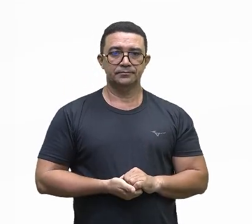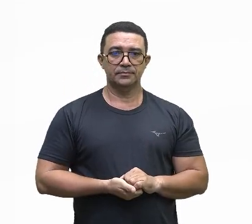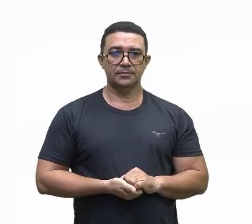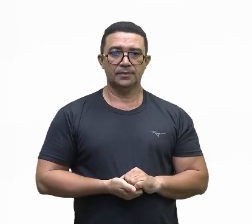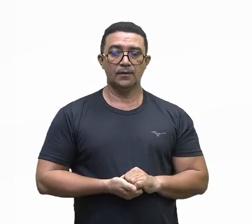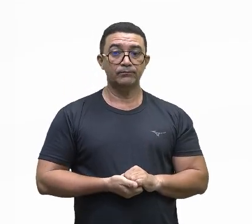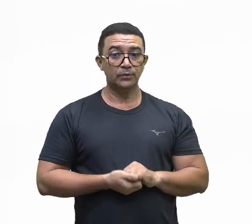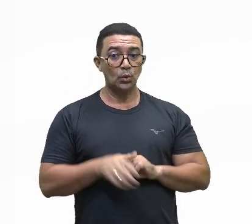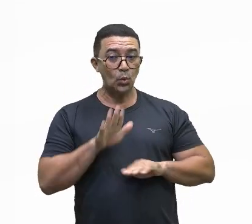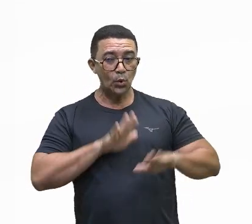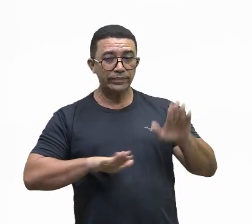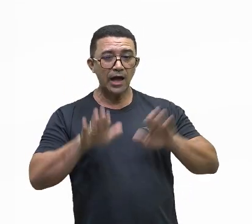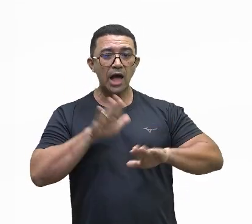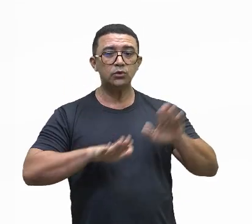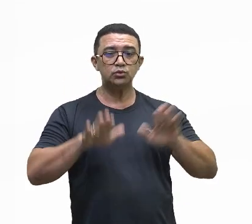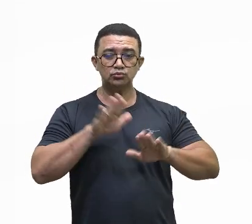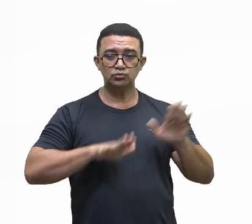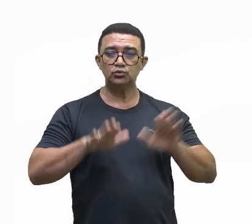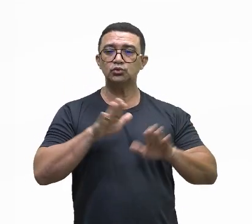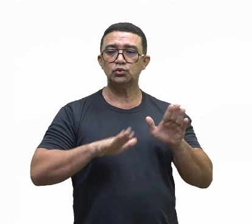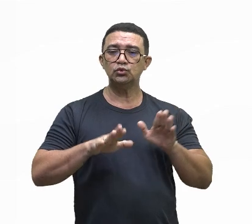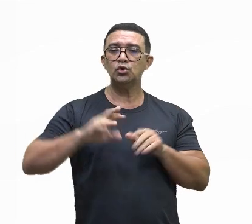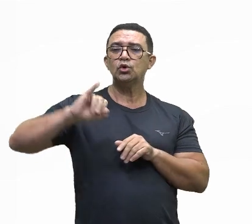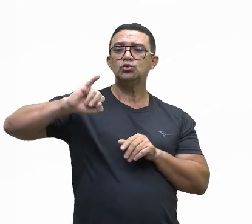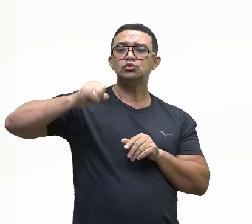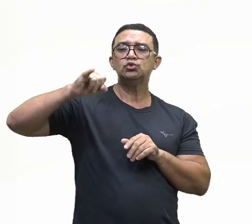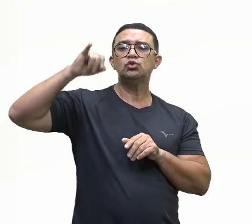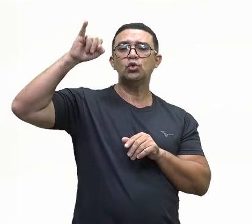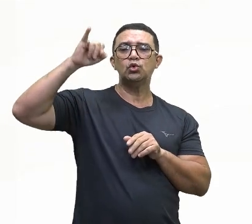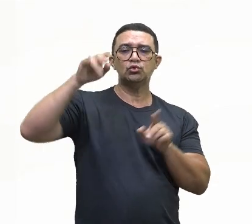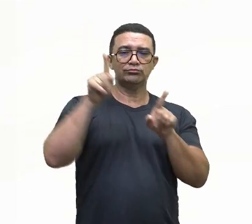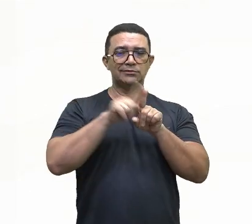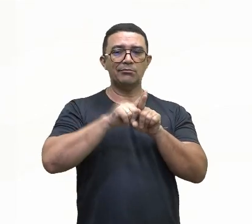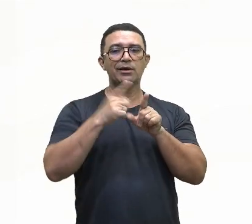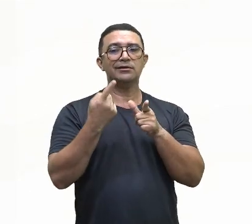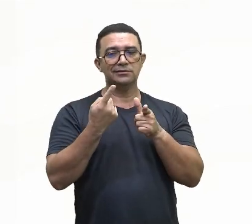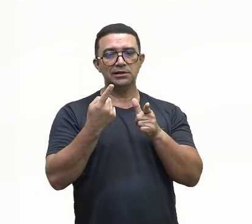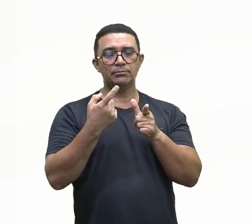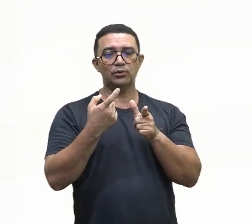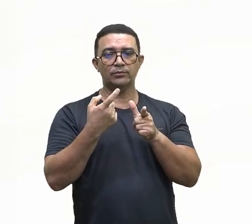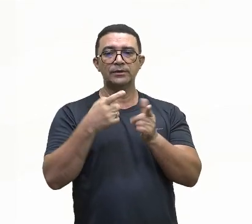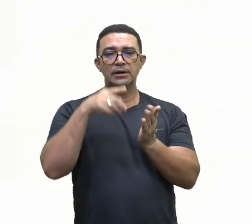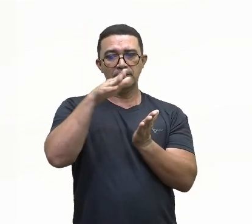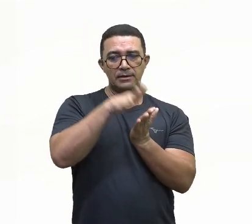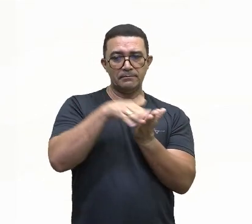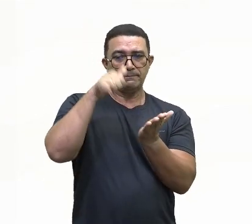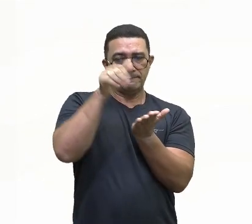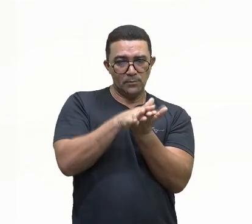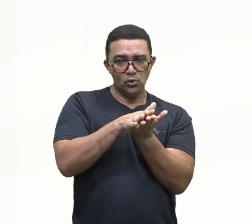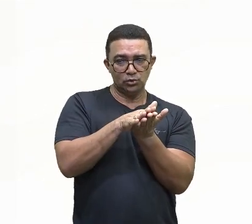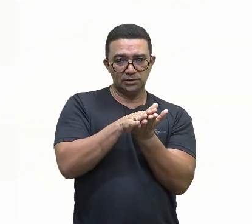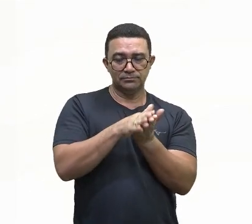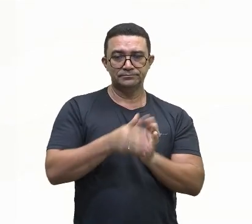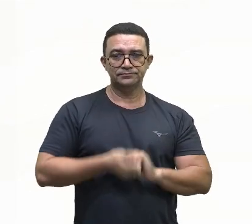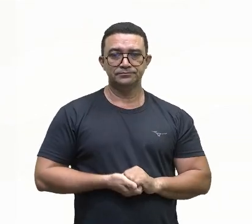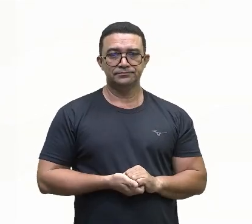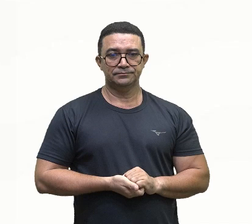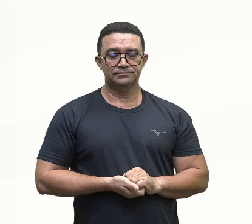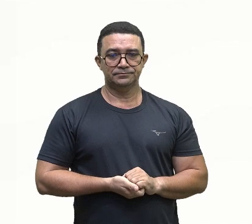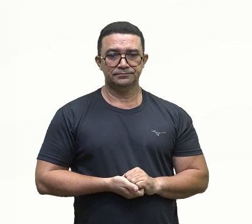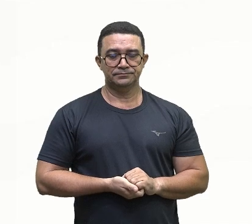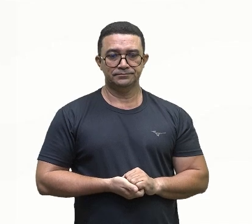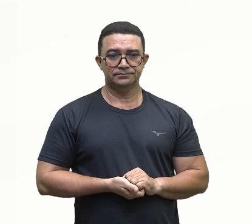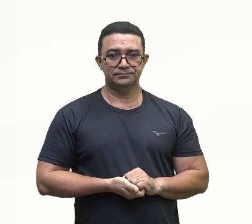Cuidado com juros e multas. Então, isso vem a ser o inverso aqui desse primeiro